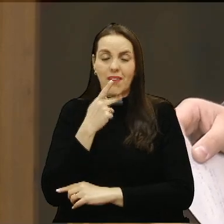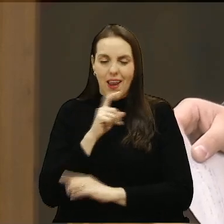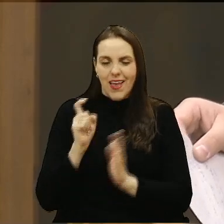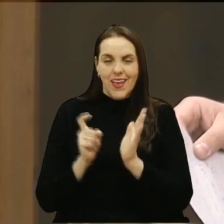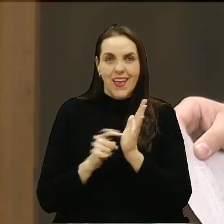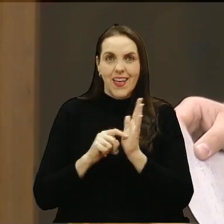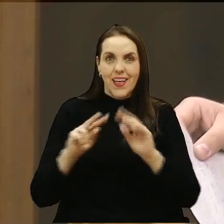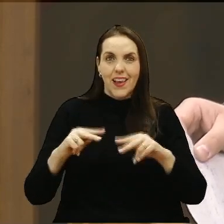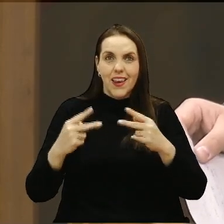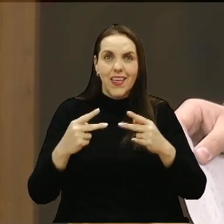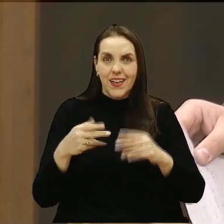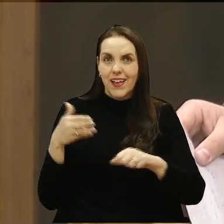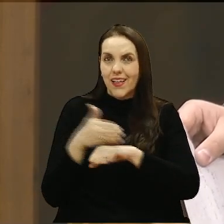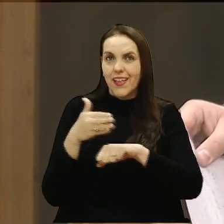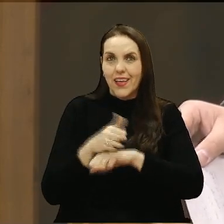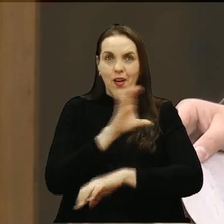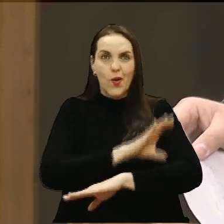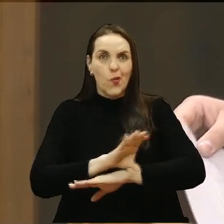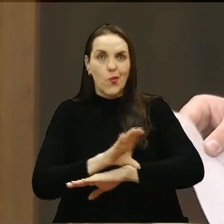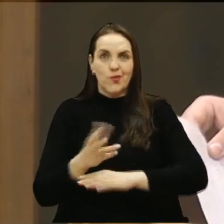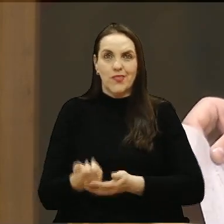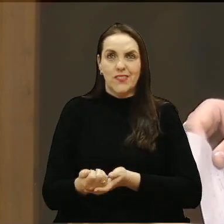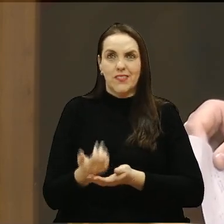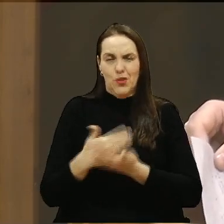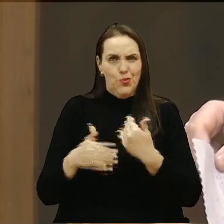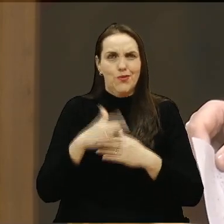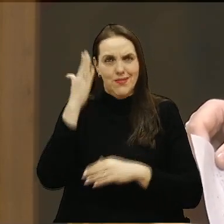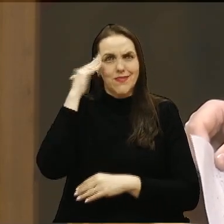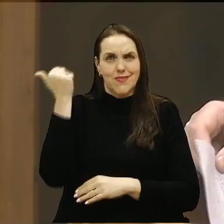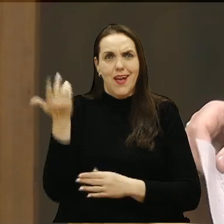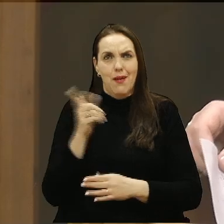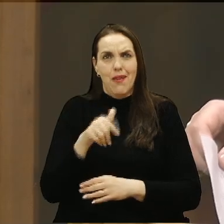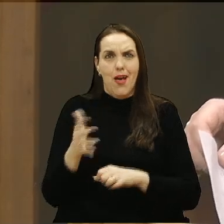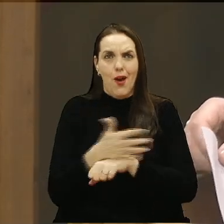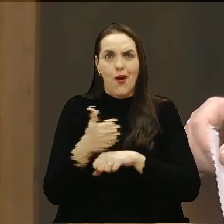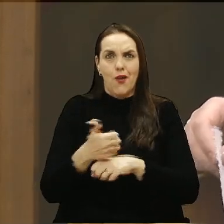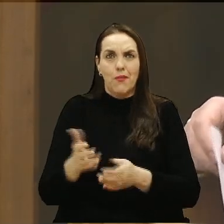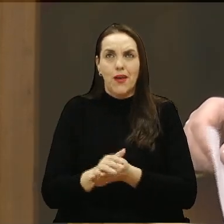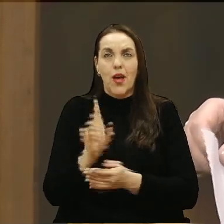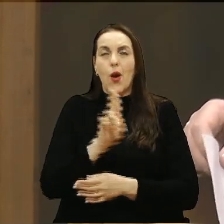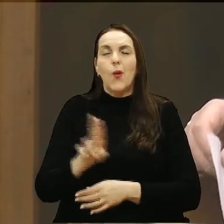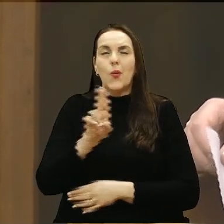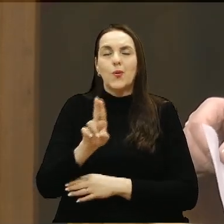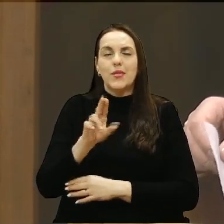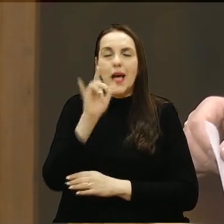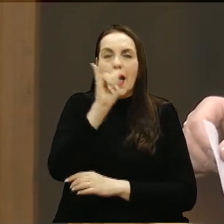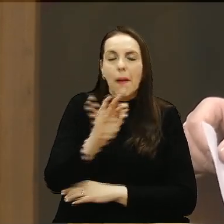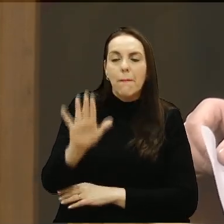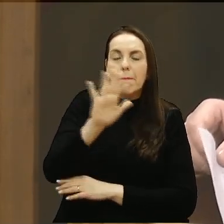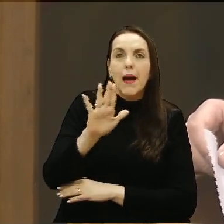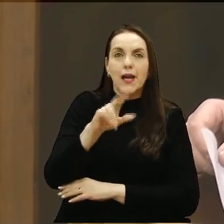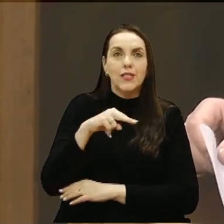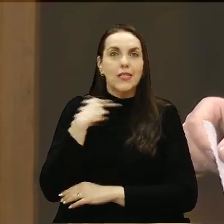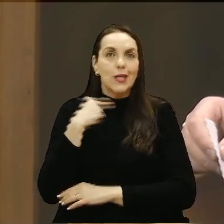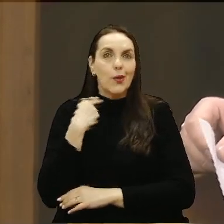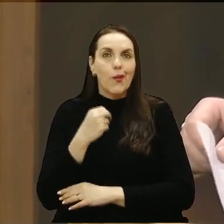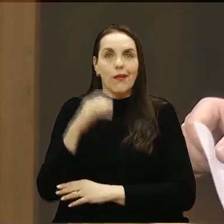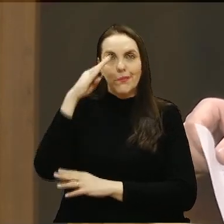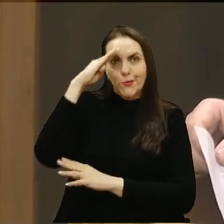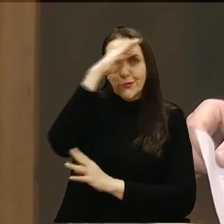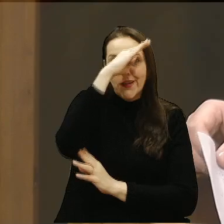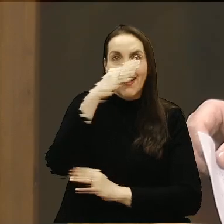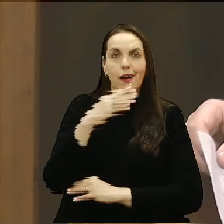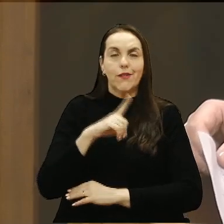você vai acessar o meu curso. Todo mundo sabe que é um golpe. Aí usa a imagem de quem? Usa a imagem do Nicolas, usa a imagem do Bolsonaro, usa a imagem de alguém que